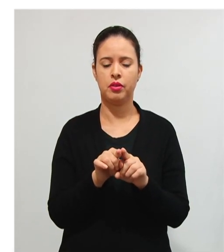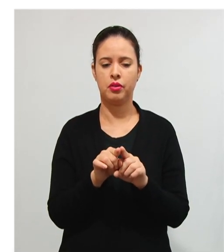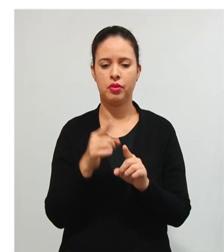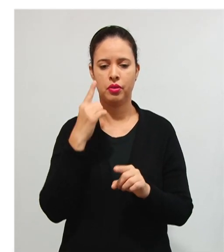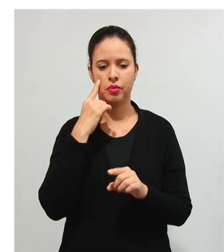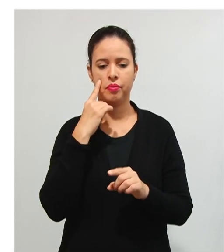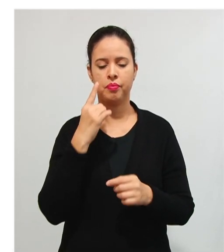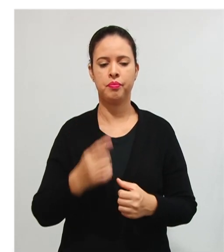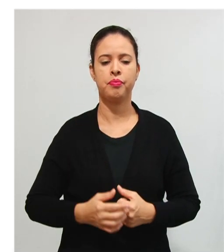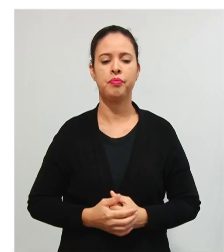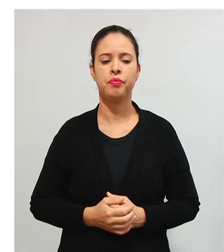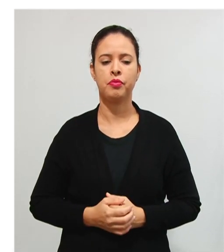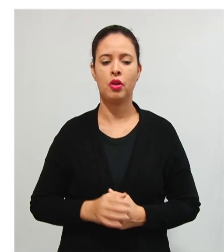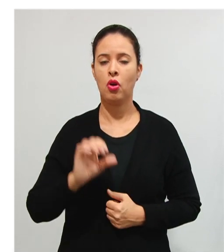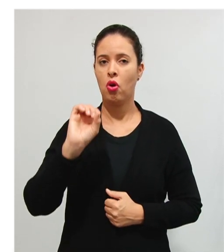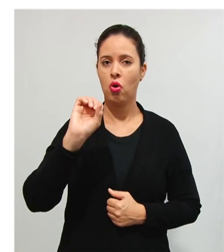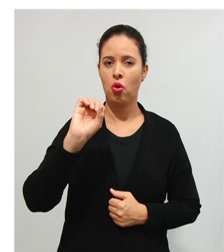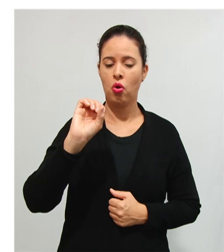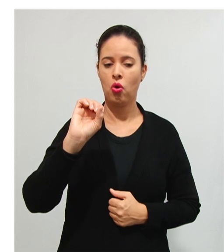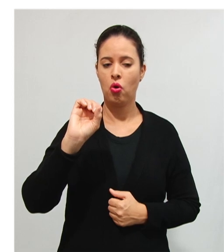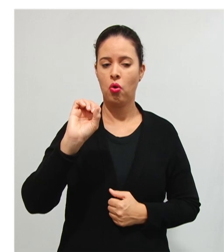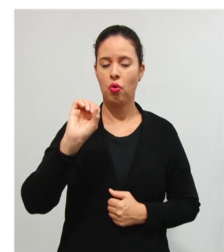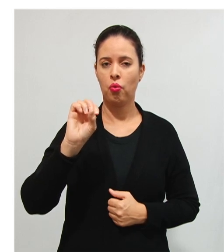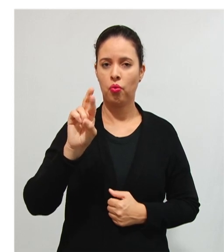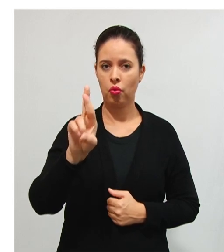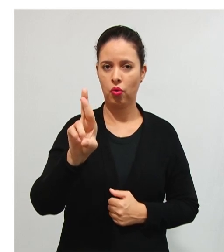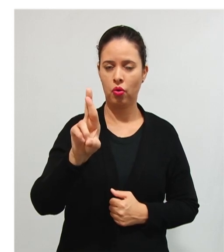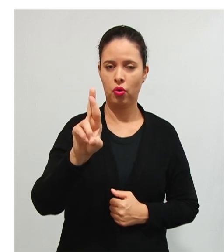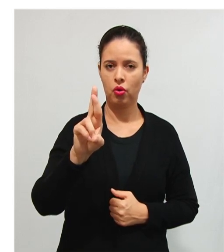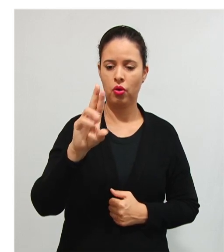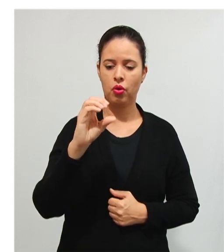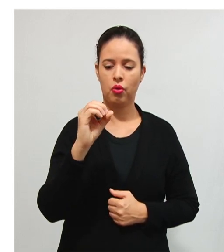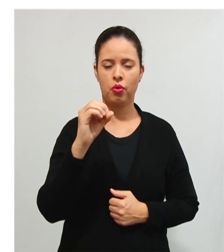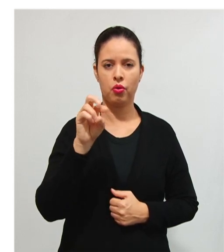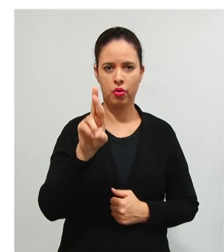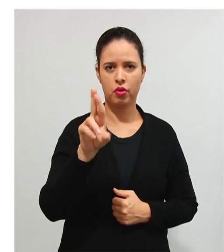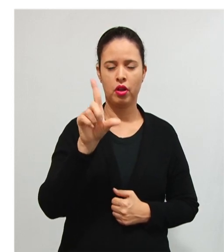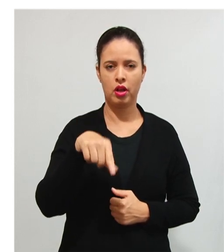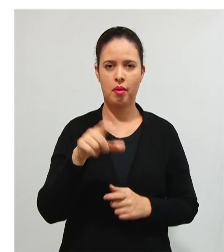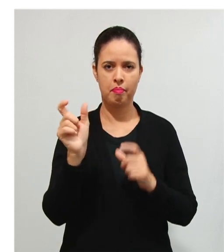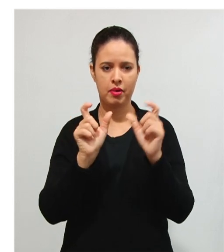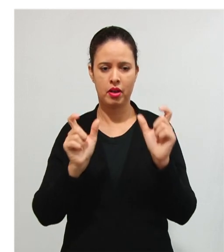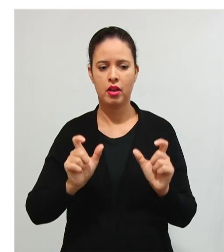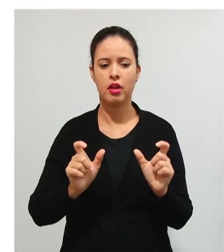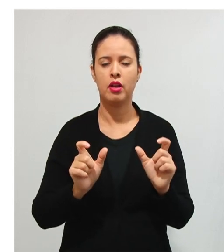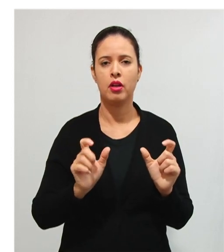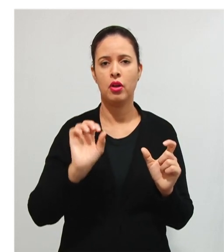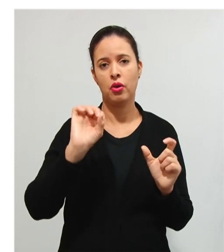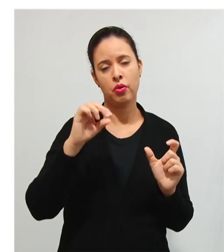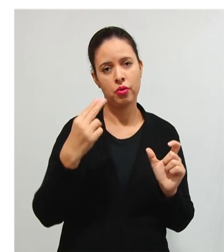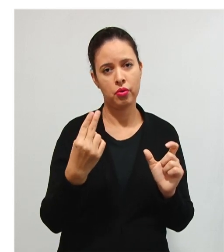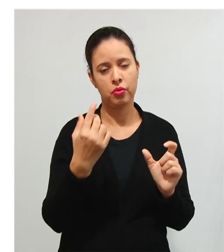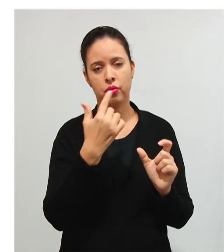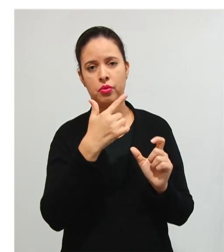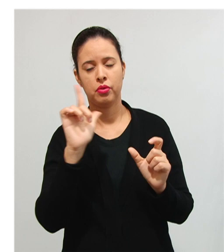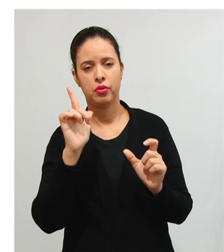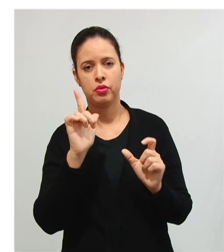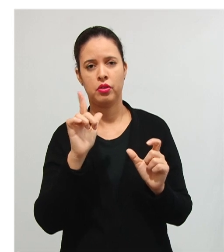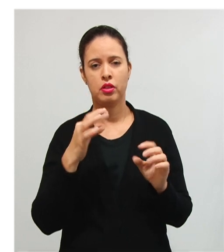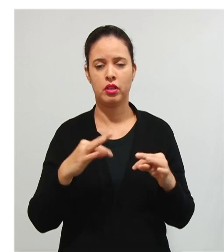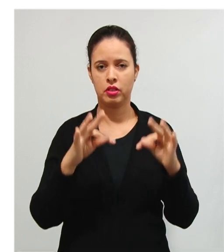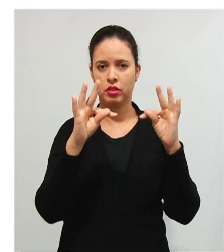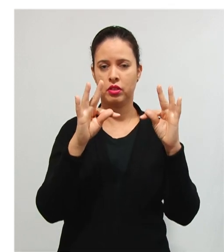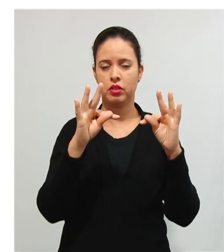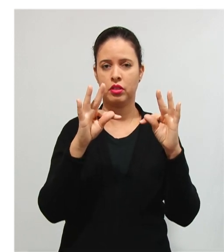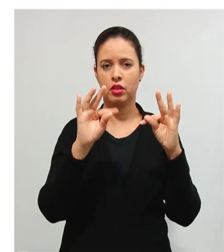Por exemplo, o OU permite você buscar um termo ou o outro. por exemplo,